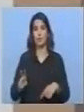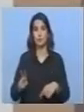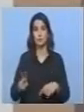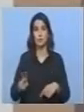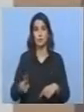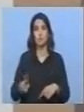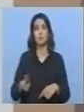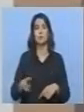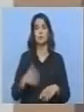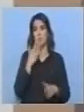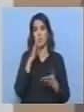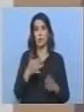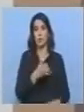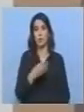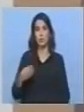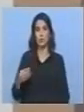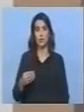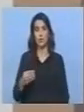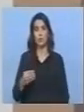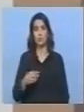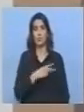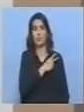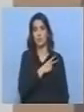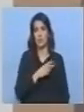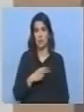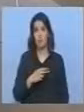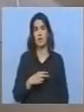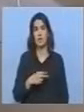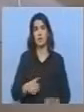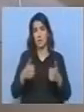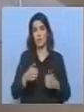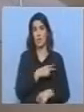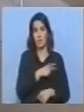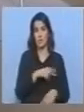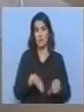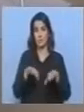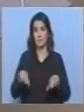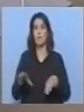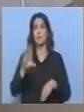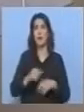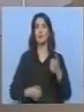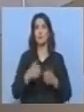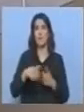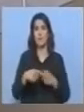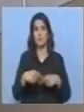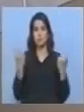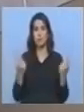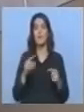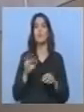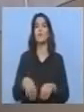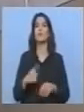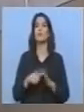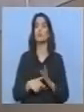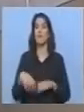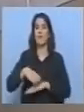de estudantes. Também serão cerca de 200 quartos na cidade universitária. Vamos lançar mais concursos. Estamos a terminar um projeto de um